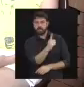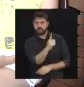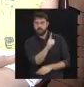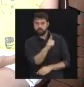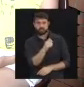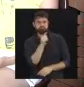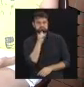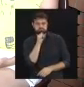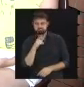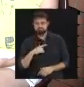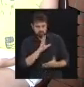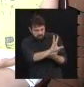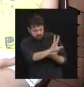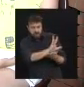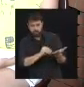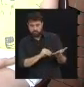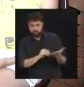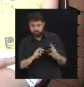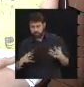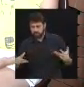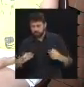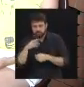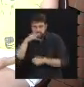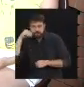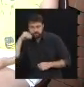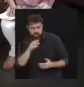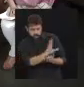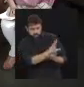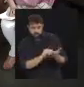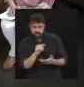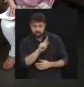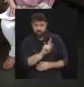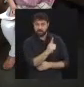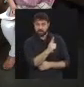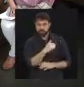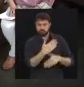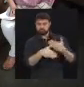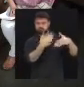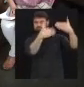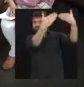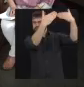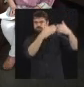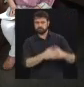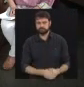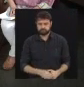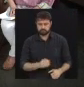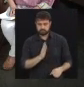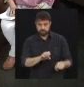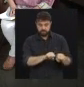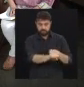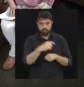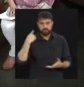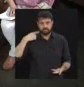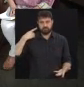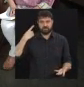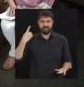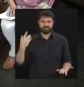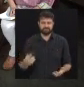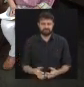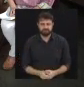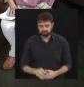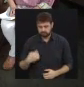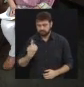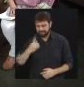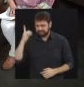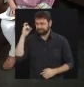grande exemplo para a gente, para a Amanda e para todos os adolescentes que se desenvolveram tantos, né? Então,